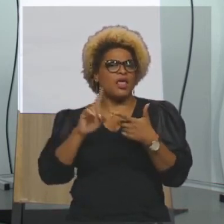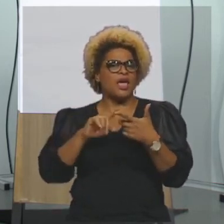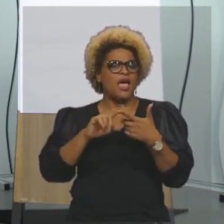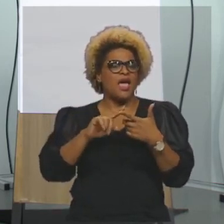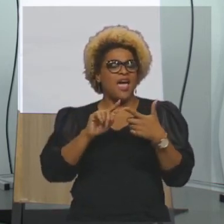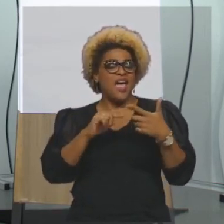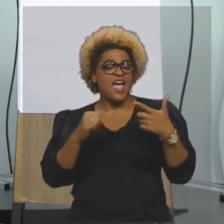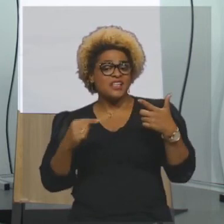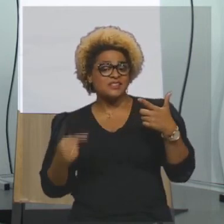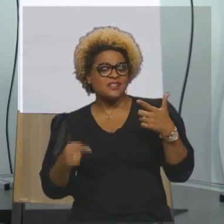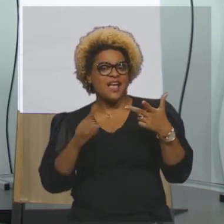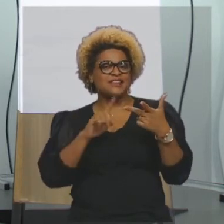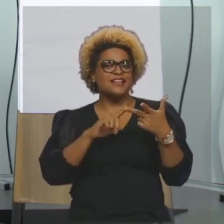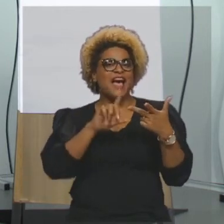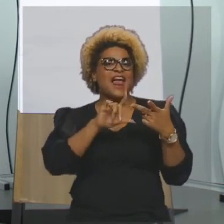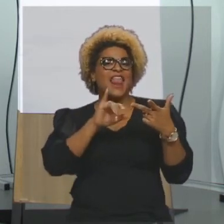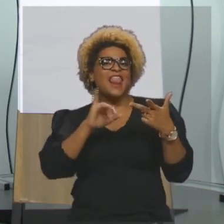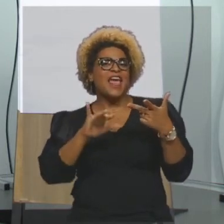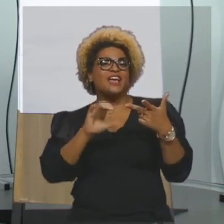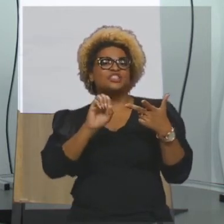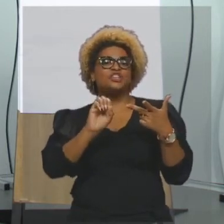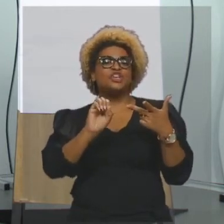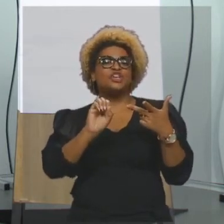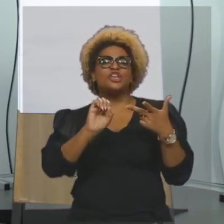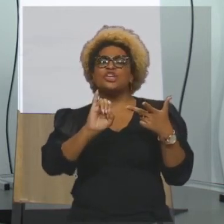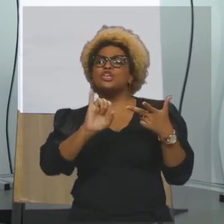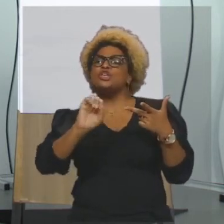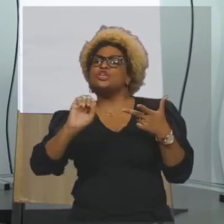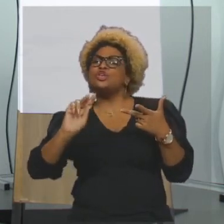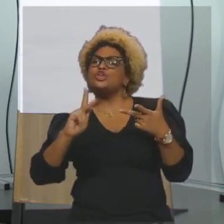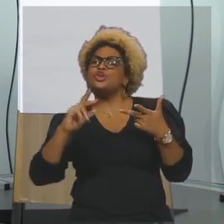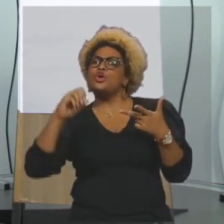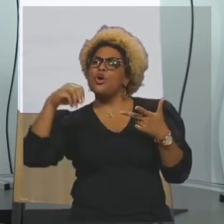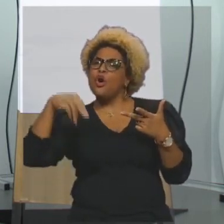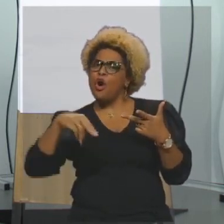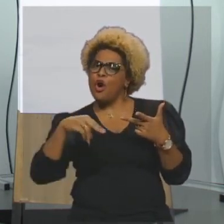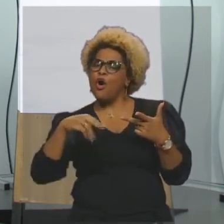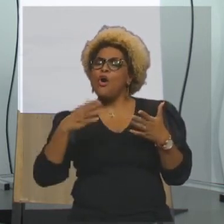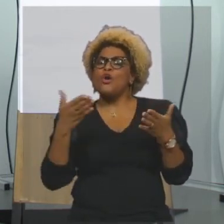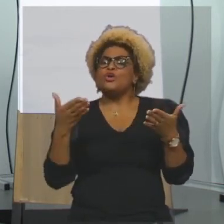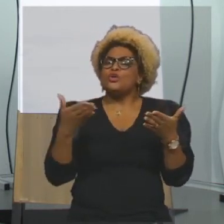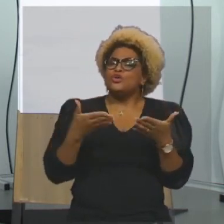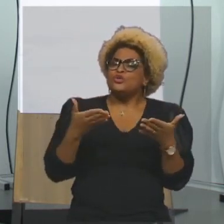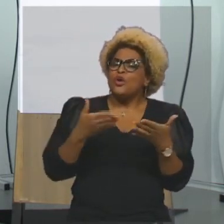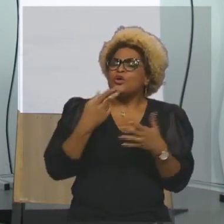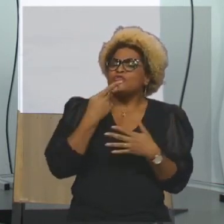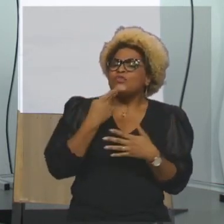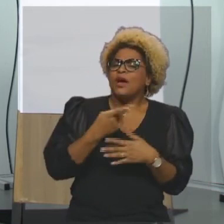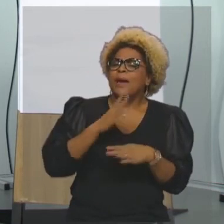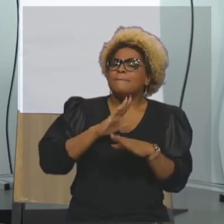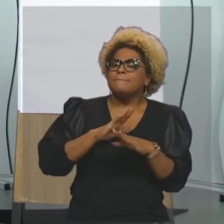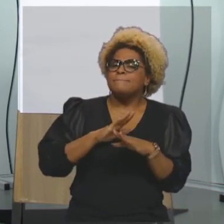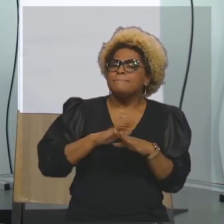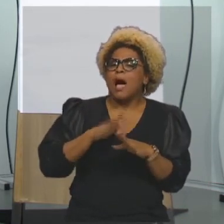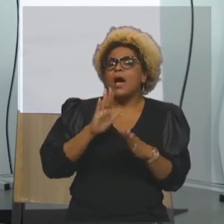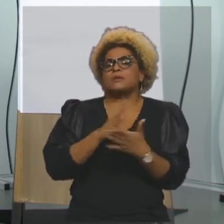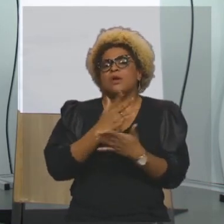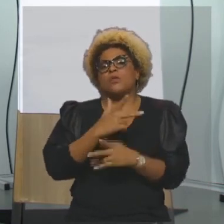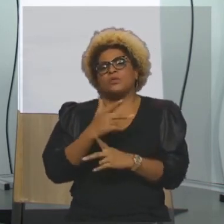aulas anteriores. Agora a gente vai começar a falar de algumas coisas que vão um pouco além desse ponto mais básico. Tudo